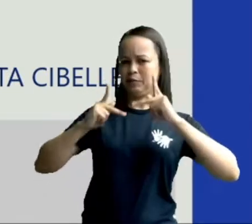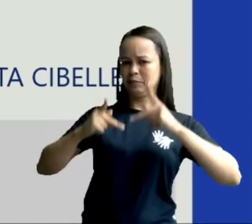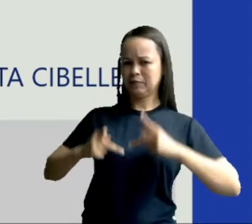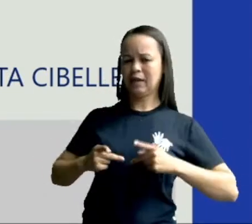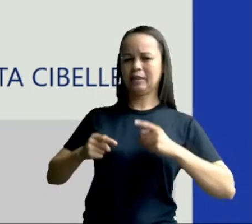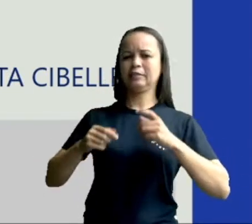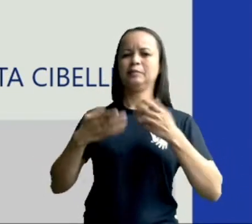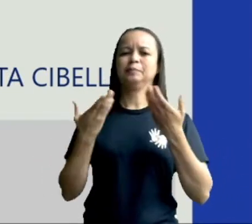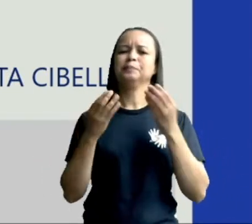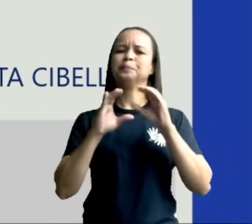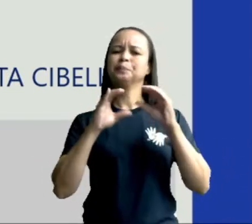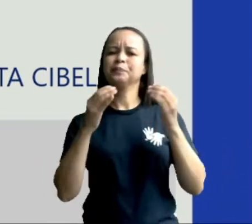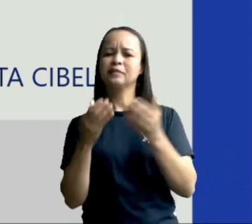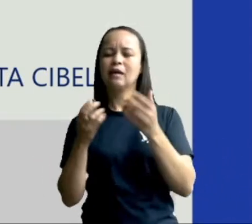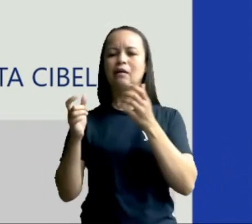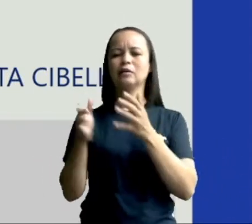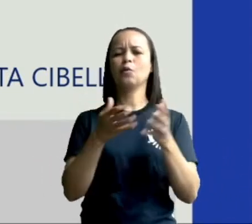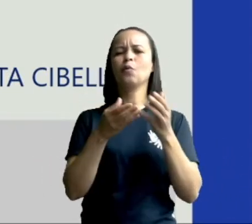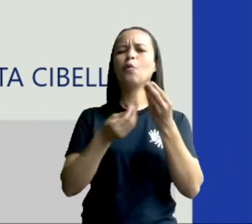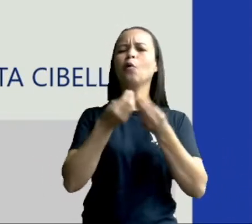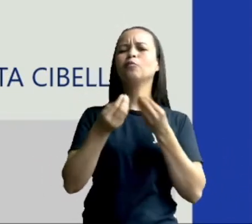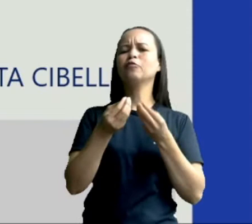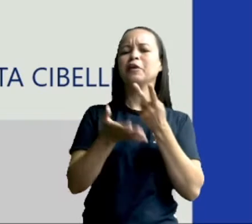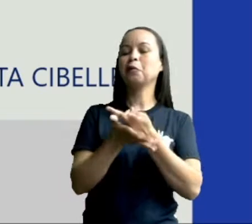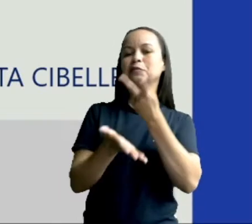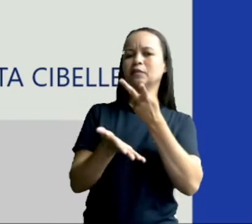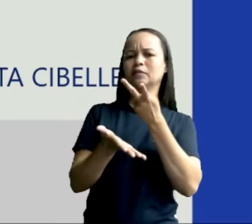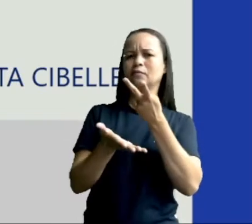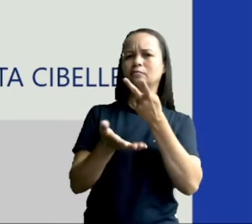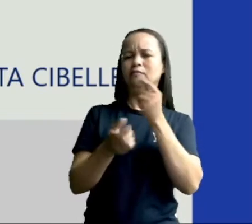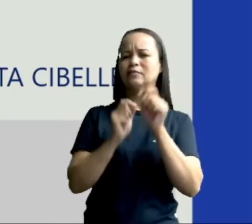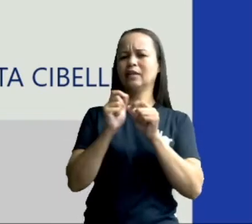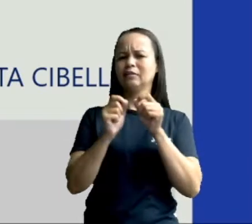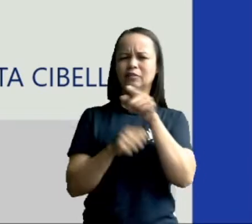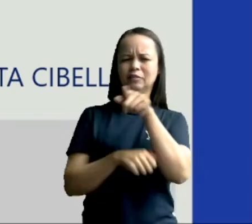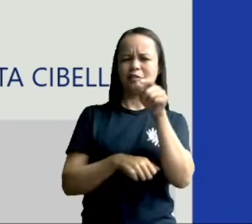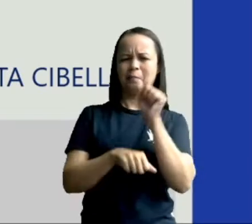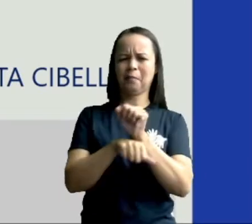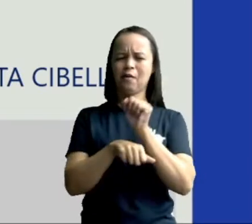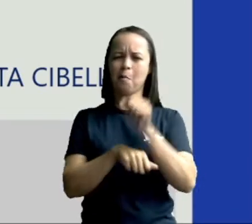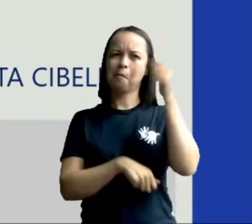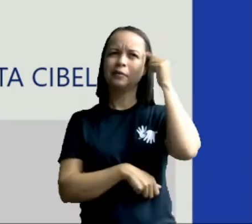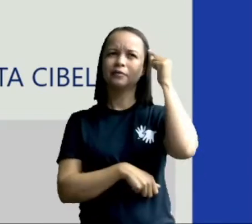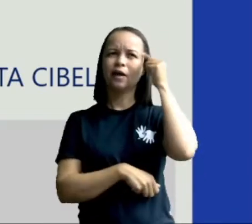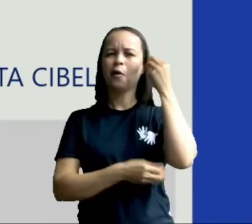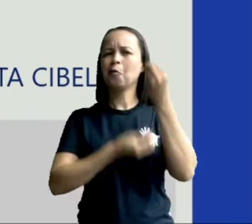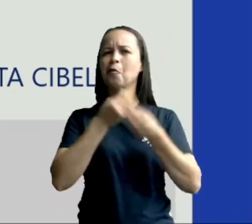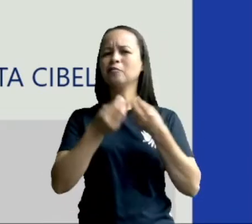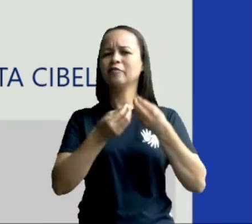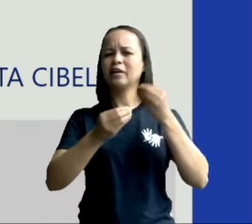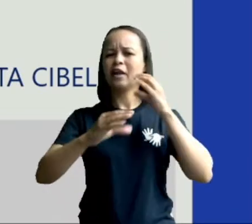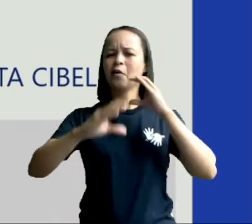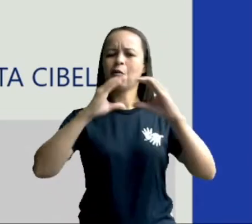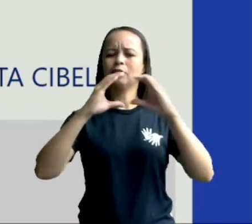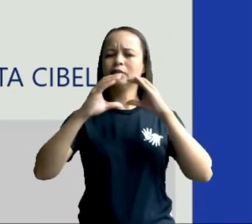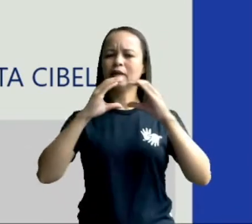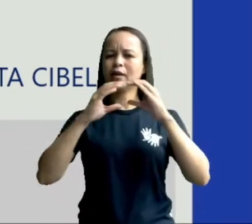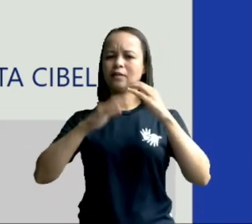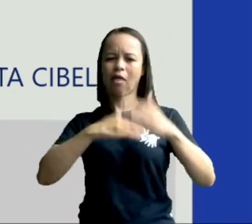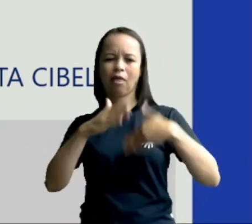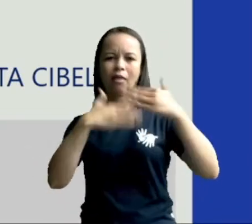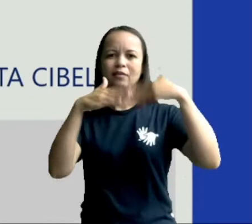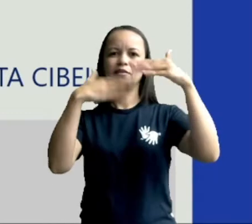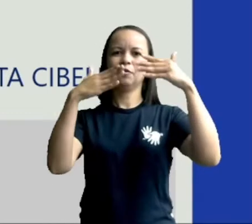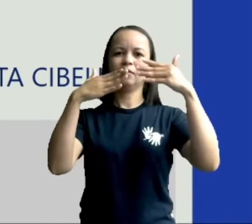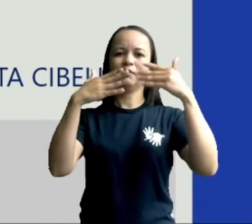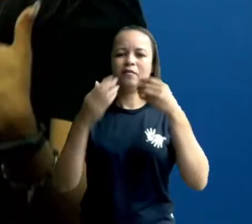dessa comunicação, como foi que rolou isso? Será que você já parou para pensar como foi que a comunicação se desenrolou? Como